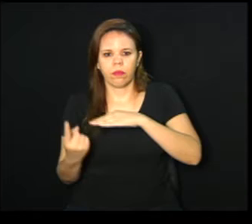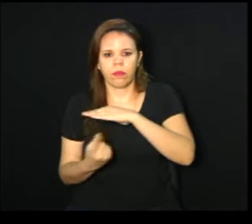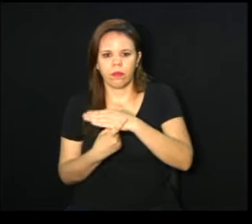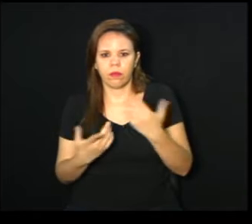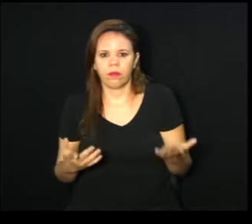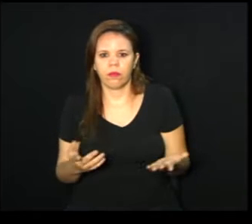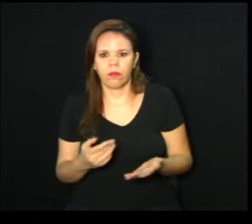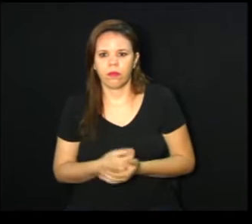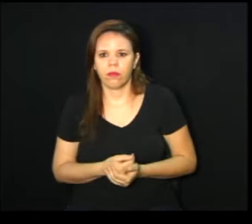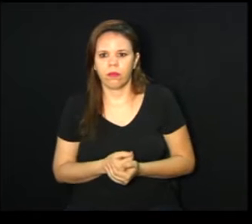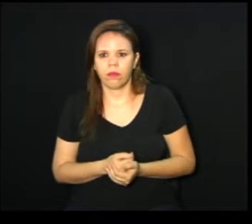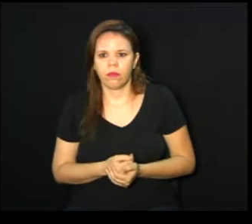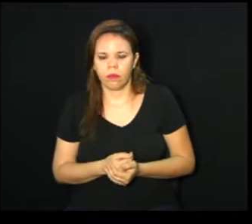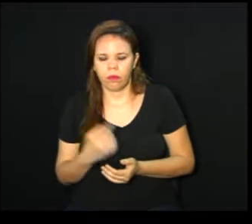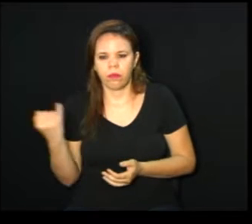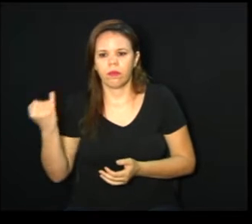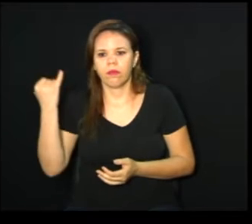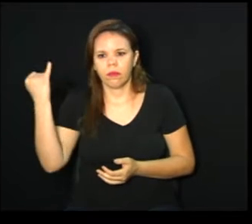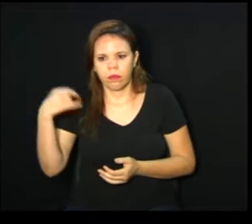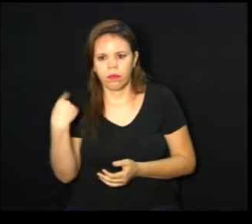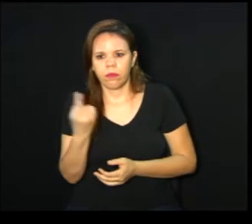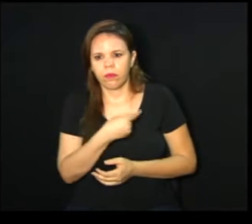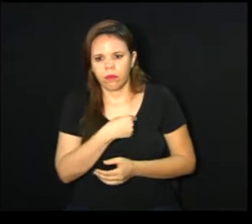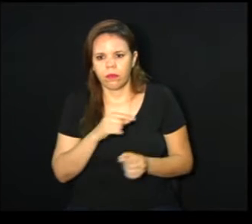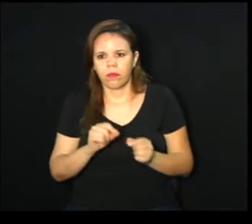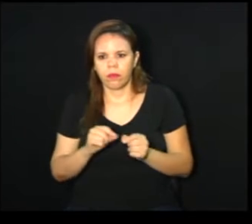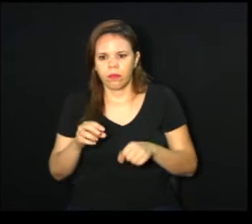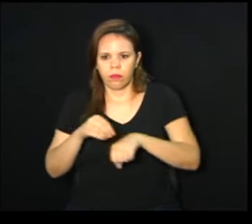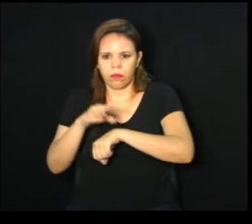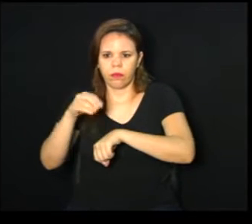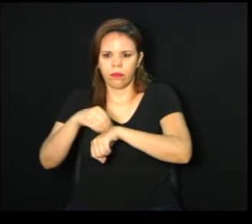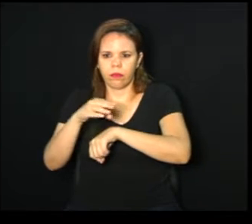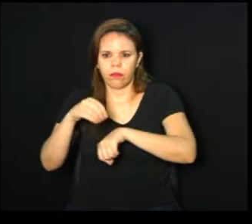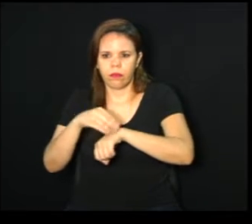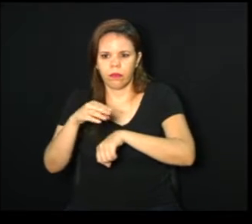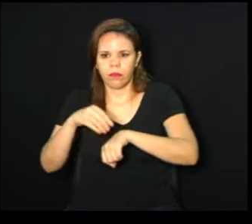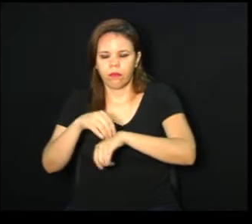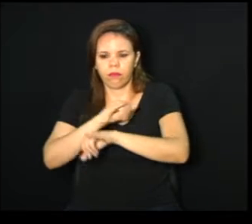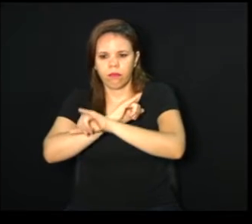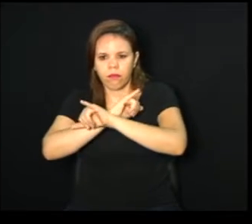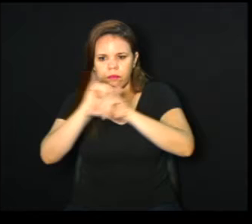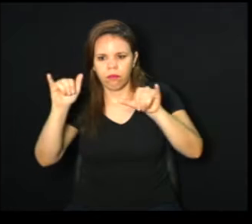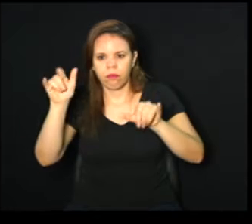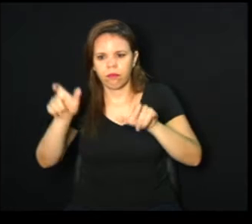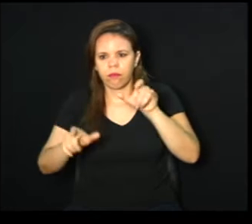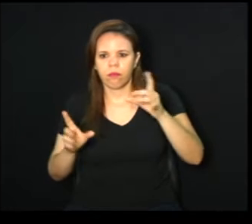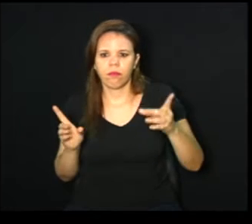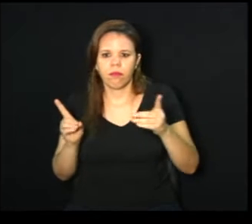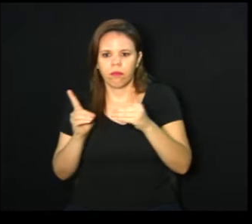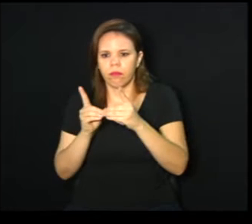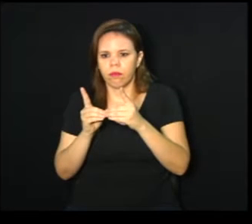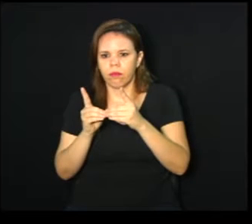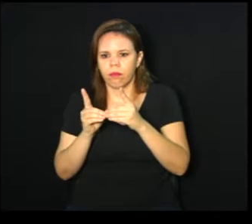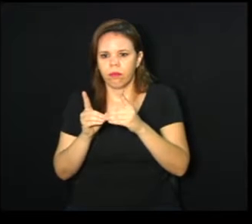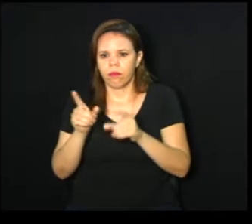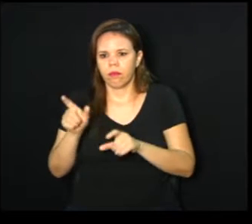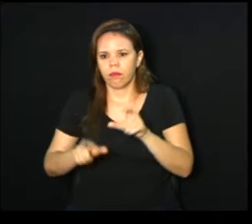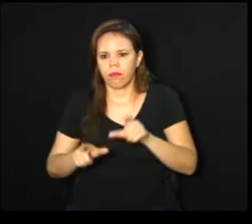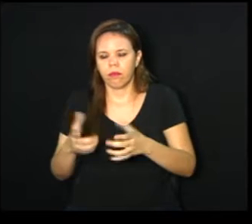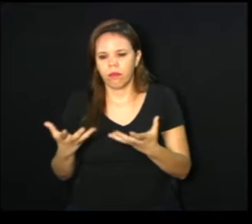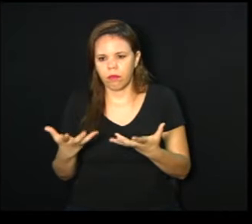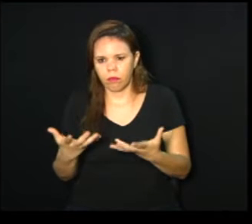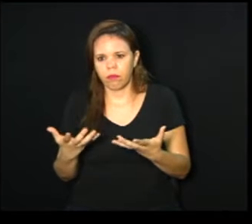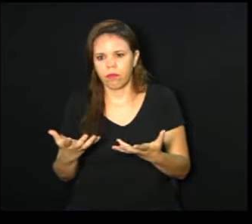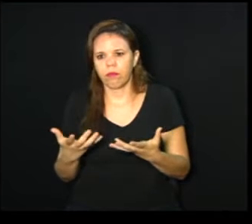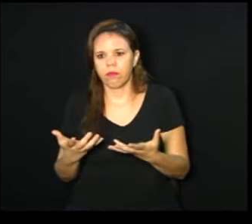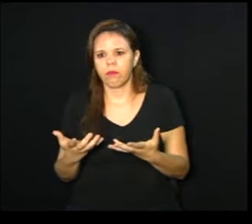Então, isso é de suma importância para nós levarmos a informação para o consumidor e também atendermos os anseios dele, que é o nosso